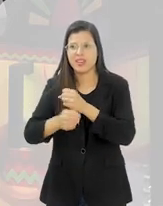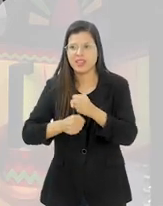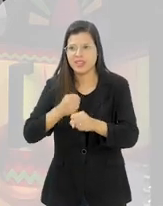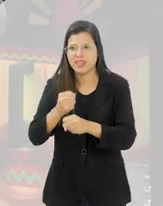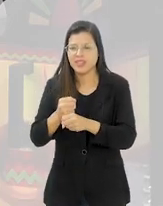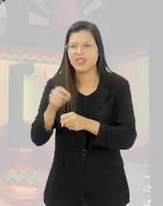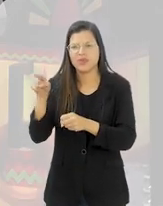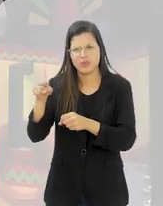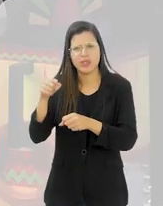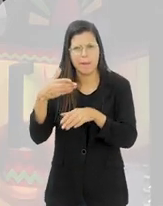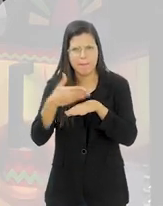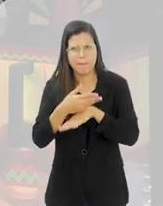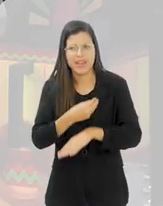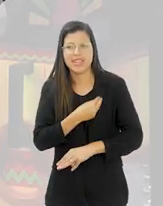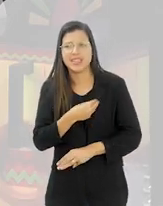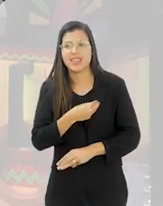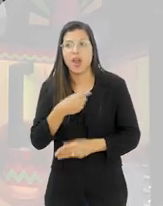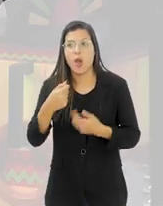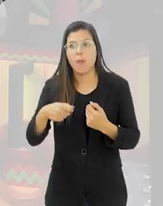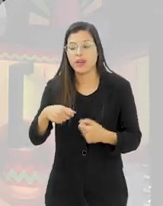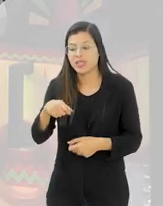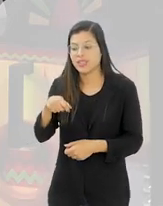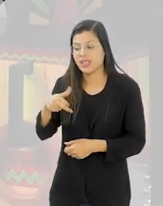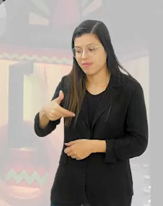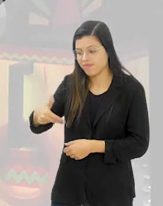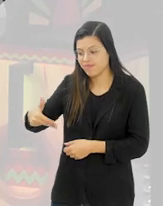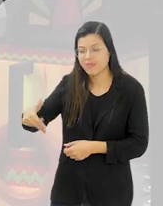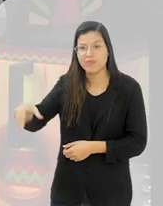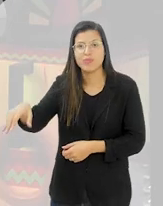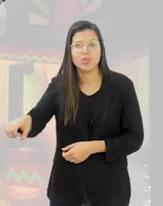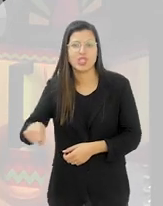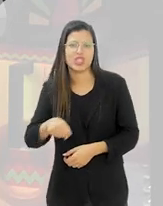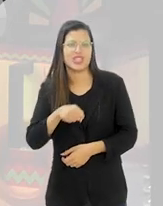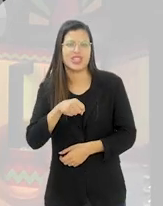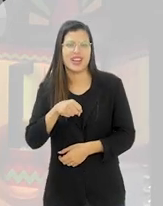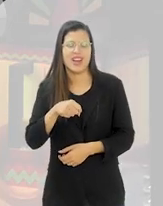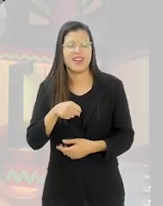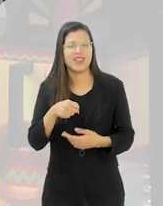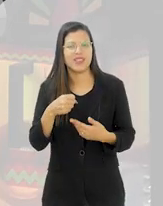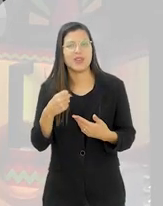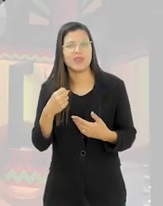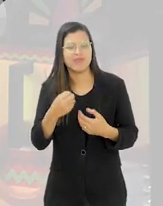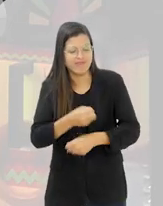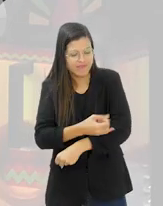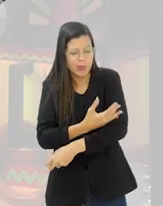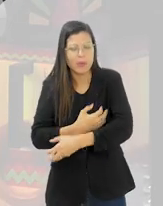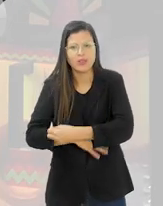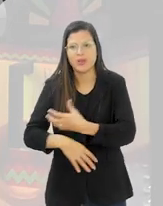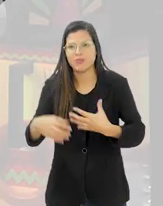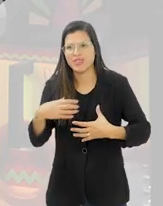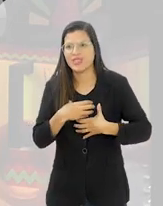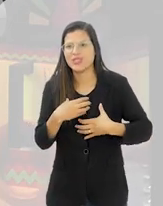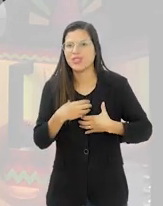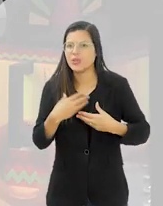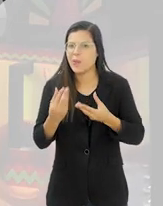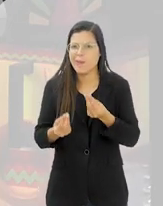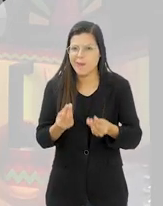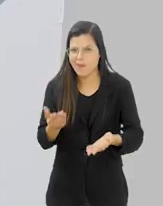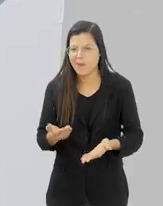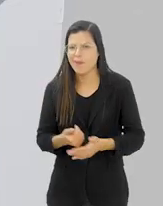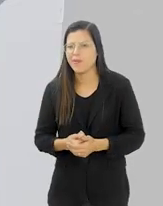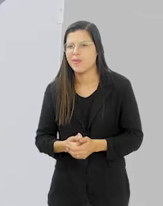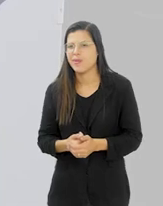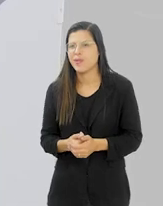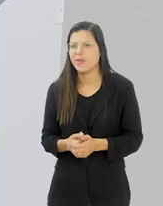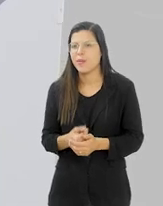estava, você tinha sido premiado também, e aí eu tive que buscá-la. Aquilo emociona e deixa a gente assim: meu Deus, olha o Brasil que a gente tem. É verdade. As pessoas